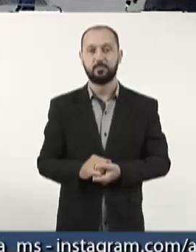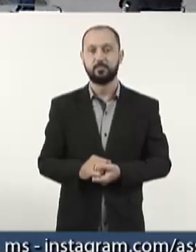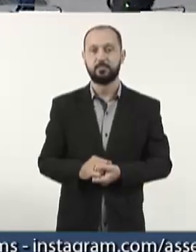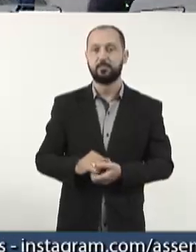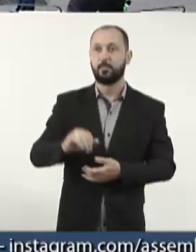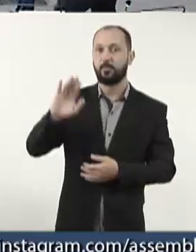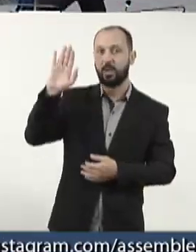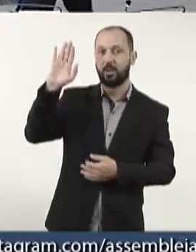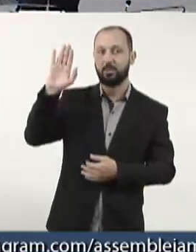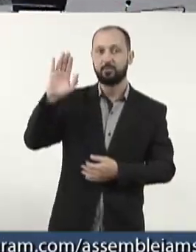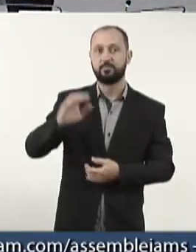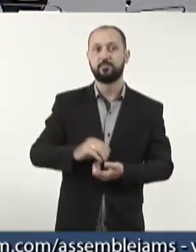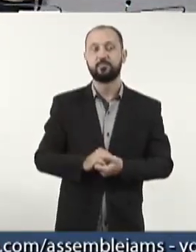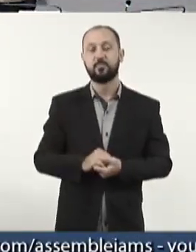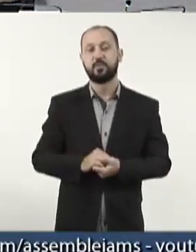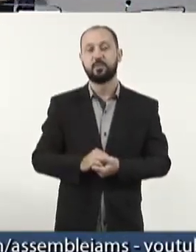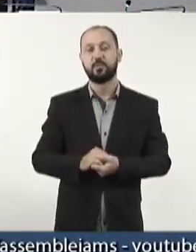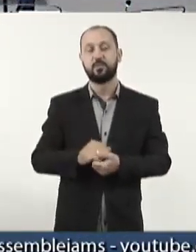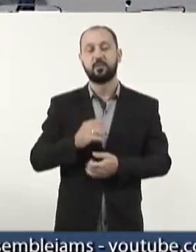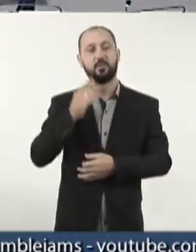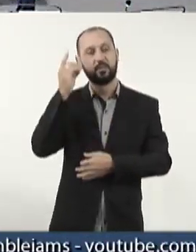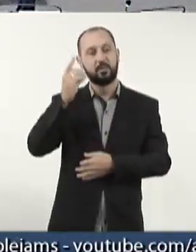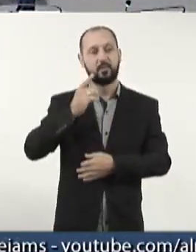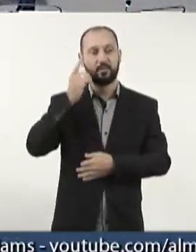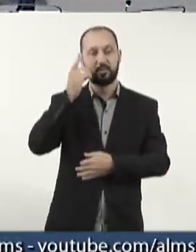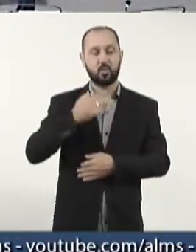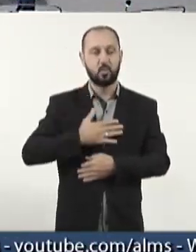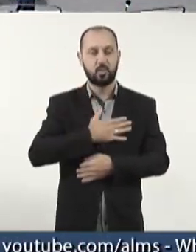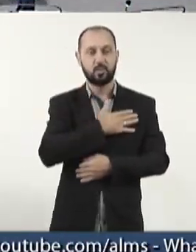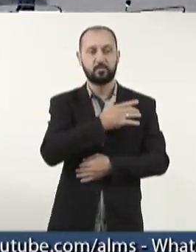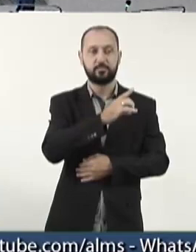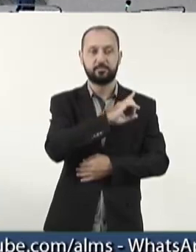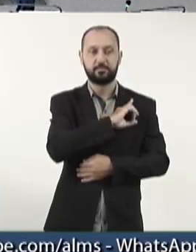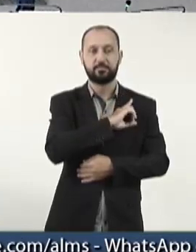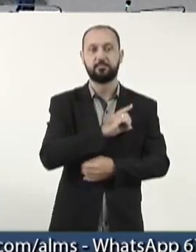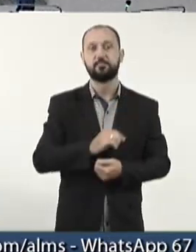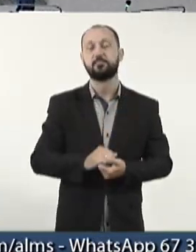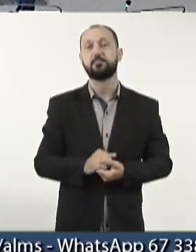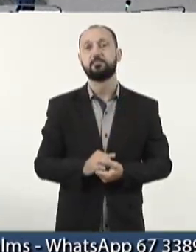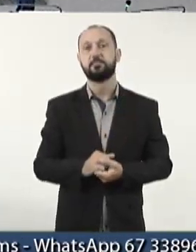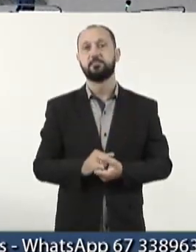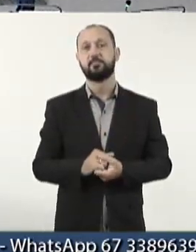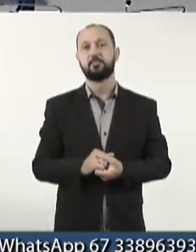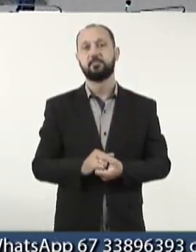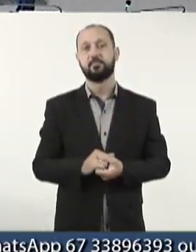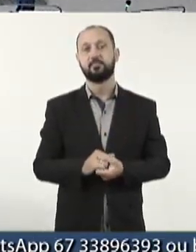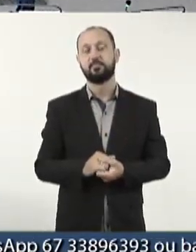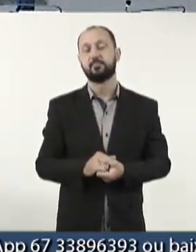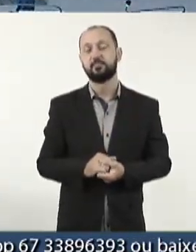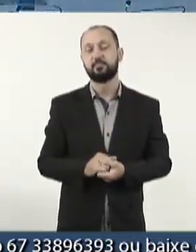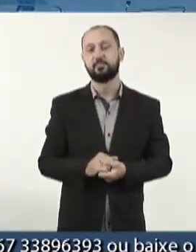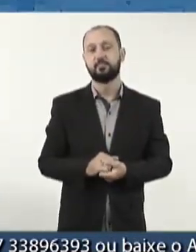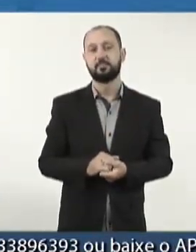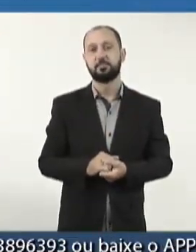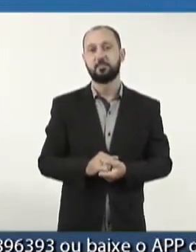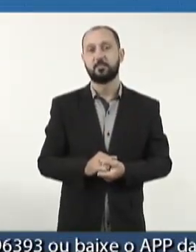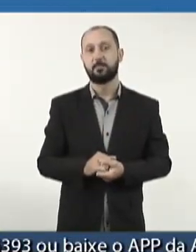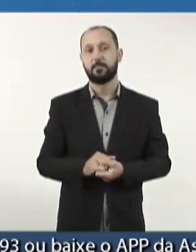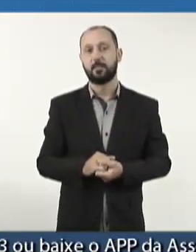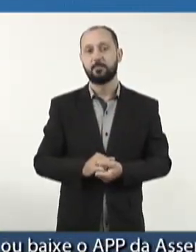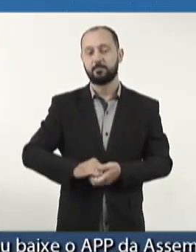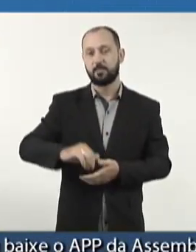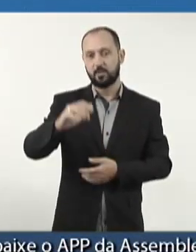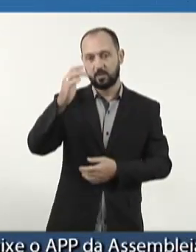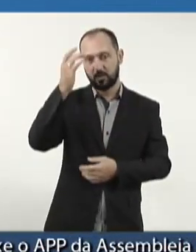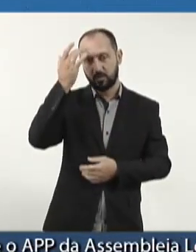Pela ordem, senhor presidente. Com a palavra, pela ordem, deputado Coronel Davi. Senhor presidente, eu acho que a